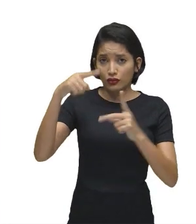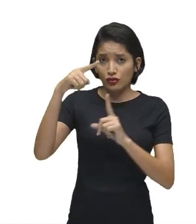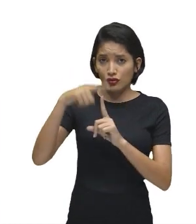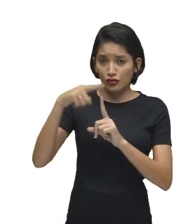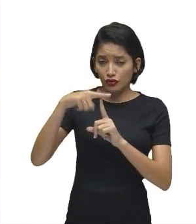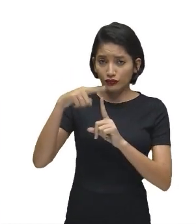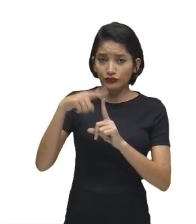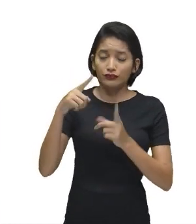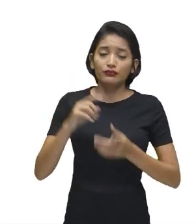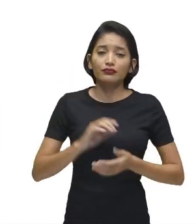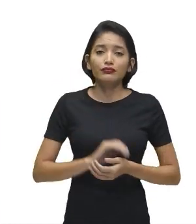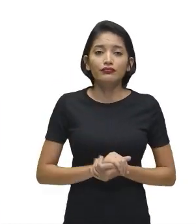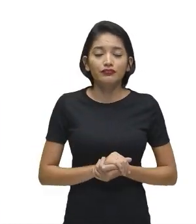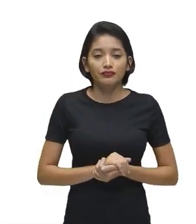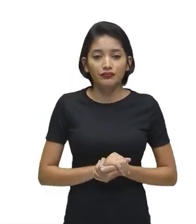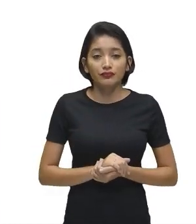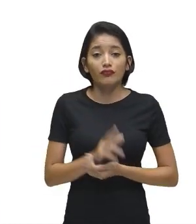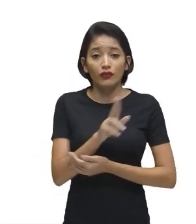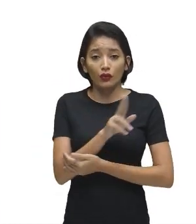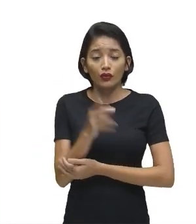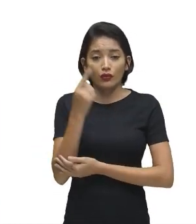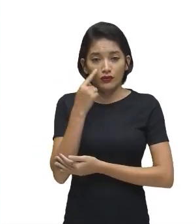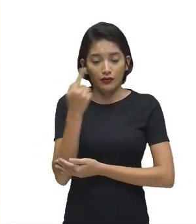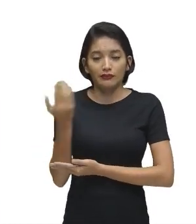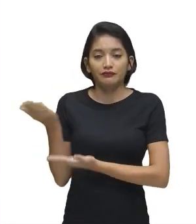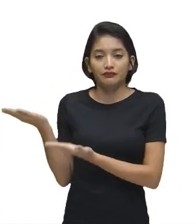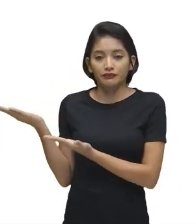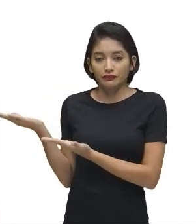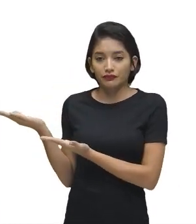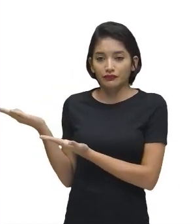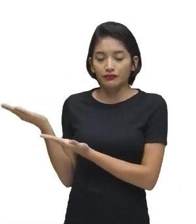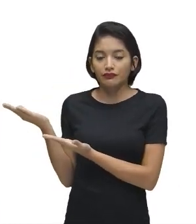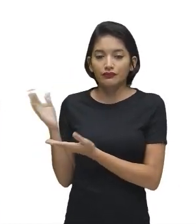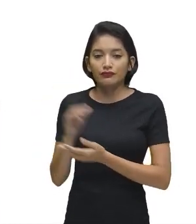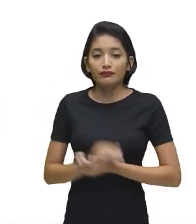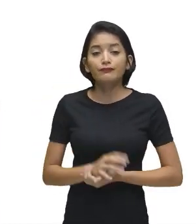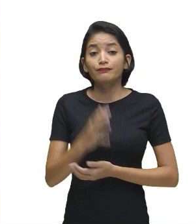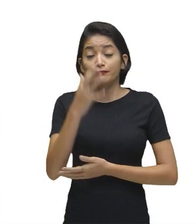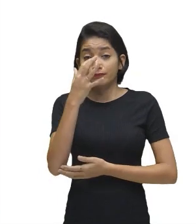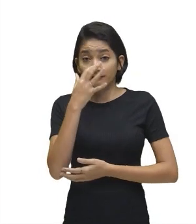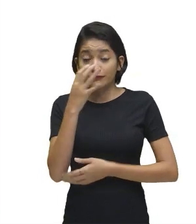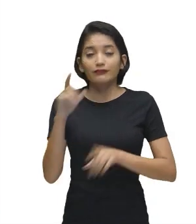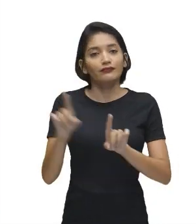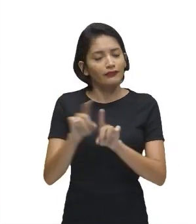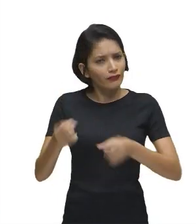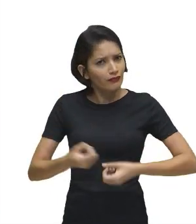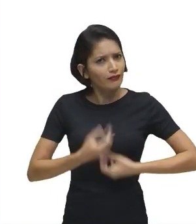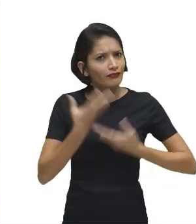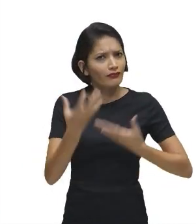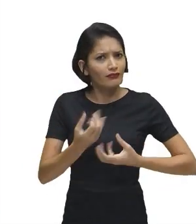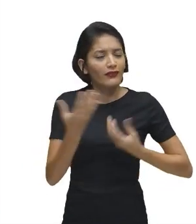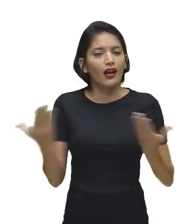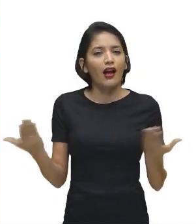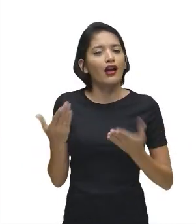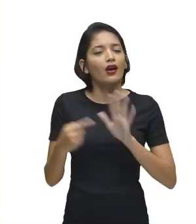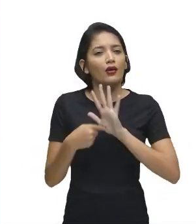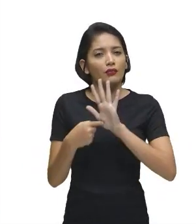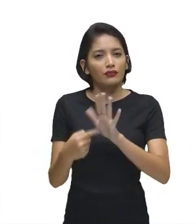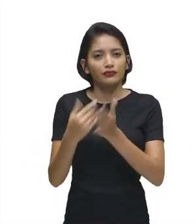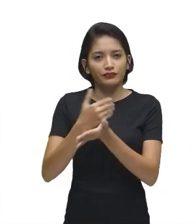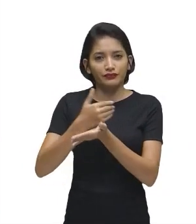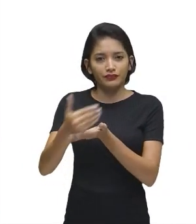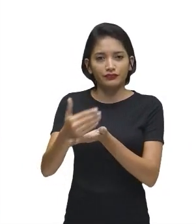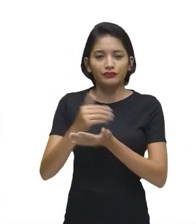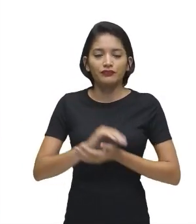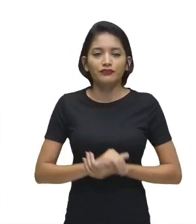de vanguarda, chamado impressionismo e expressionismo. Então, vamos dar um início da aula de